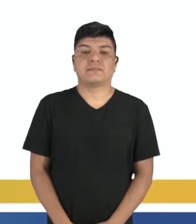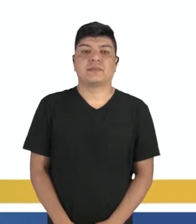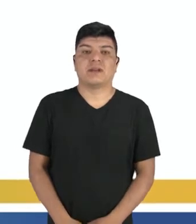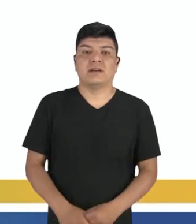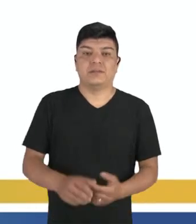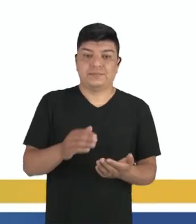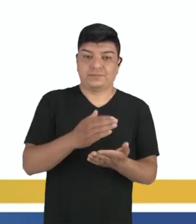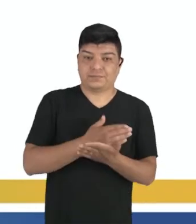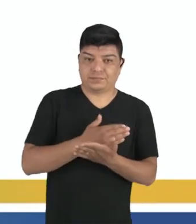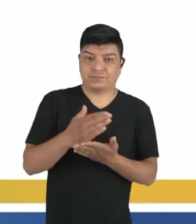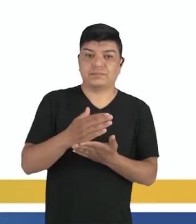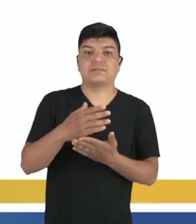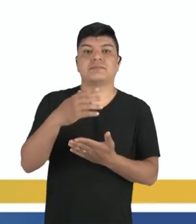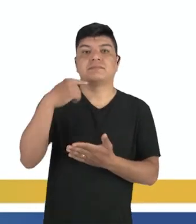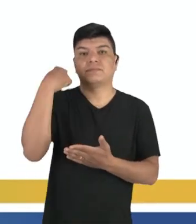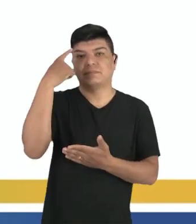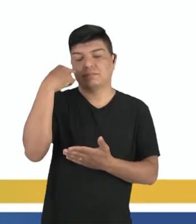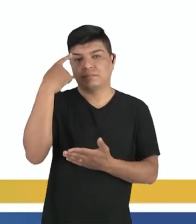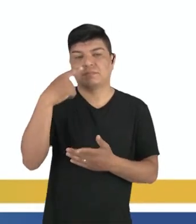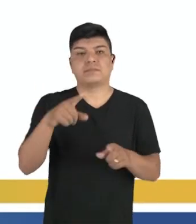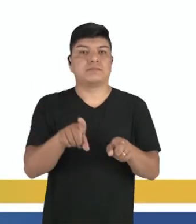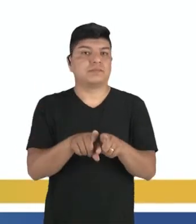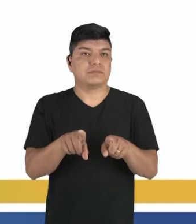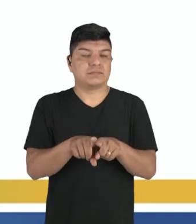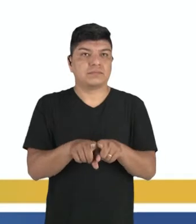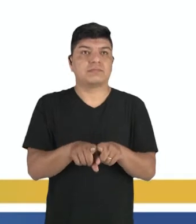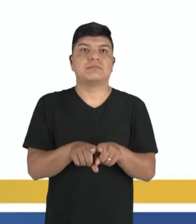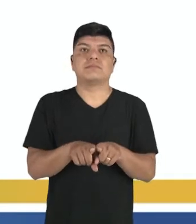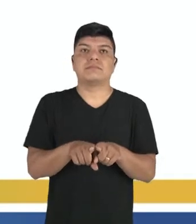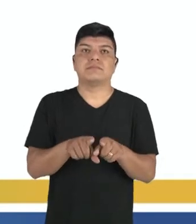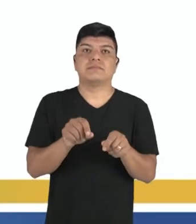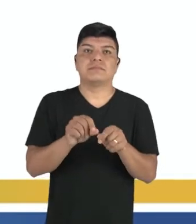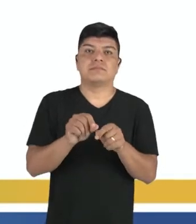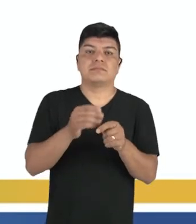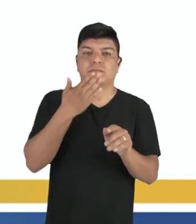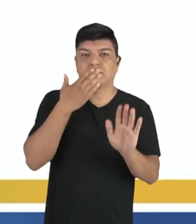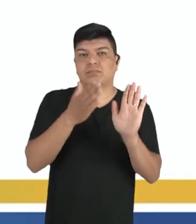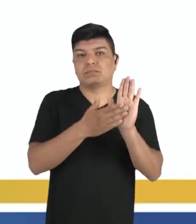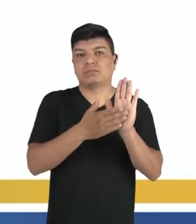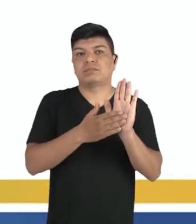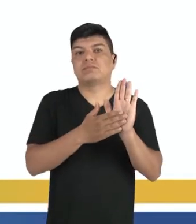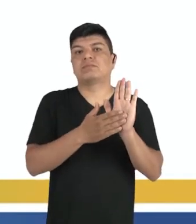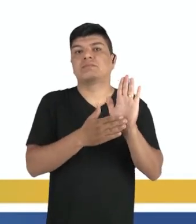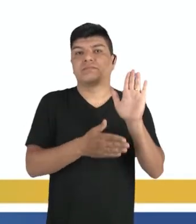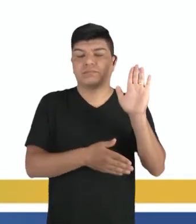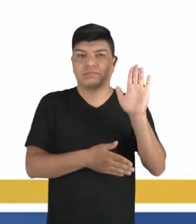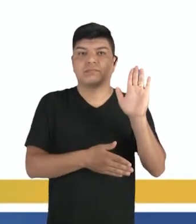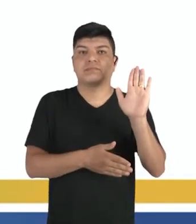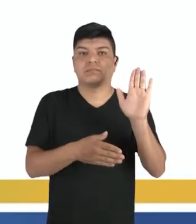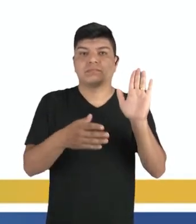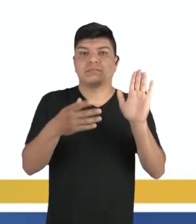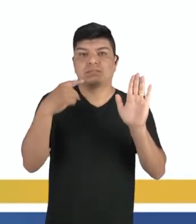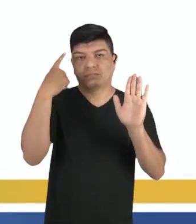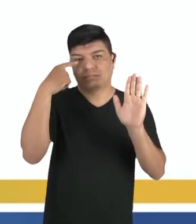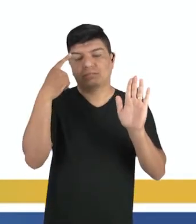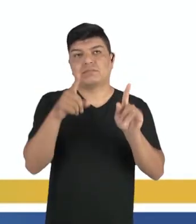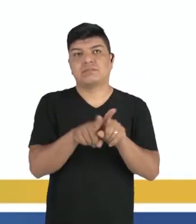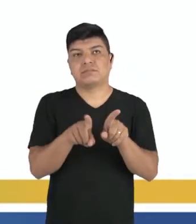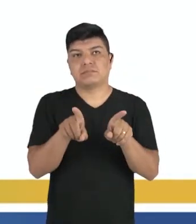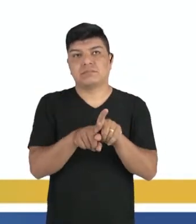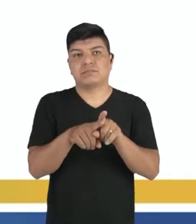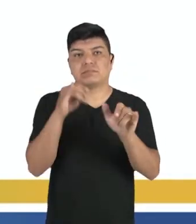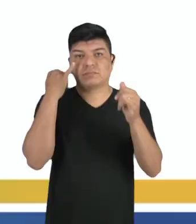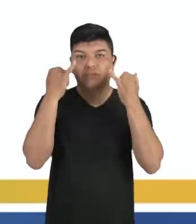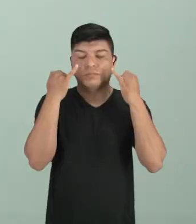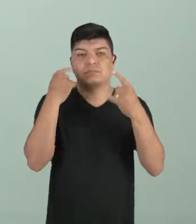fez a abertura em espanhol, também fez a parte, né, da questão do juramento ali, a tradução para o espanhol, tá? E isso ficou como